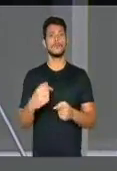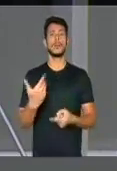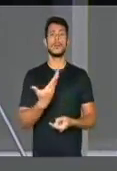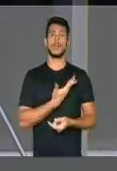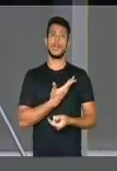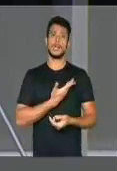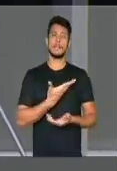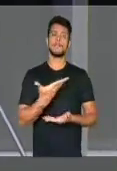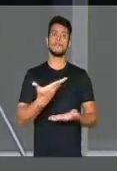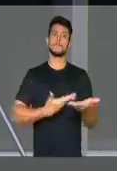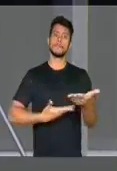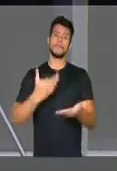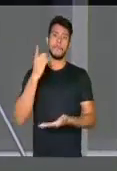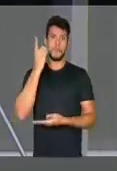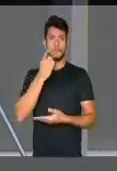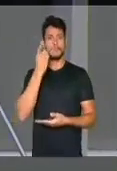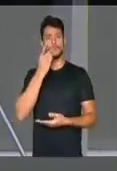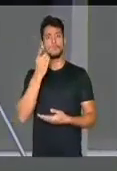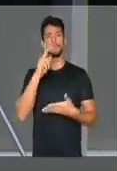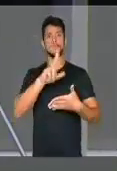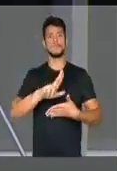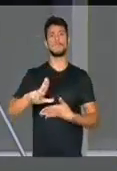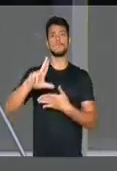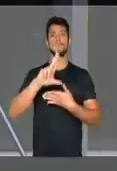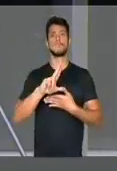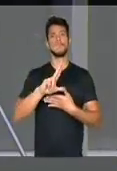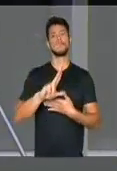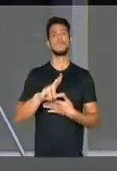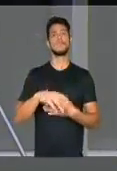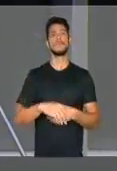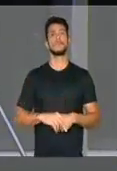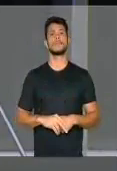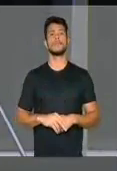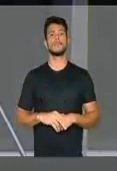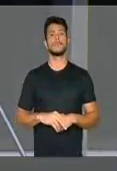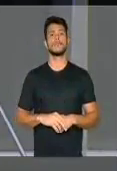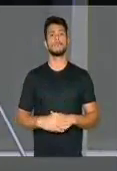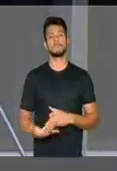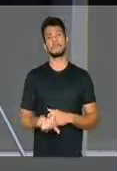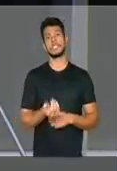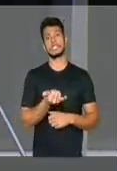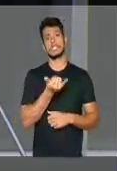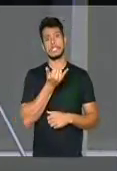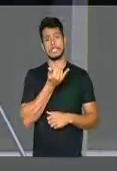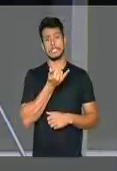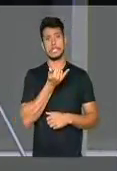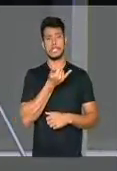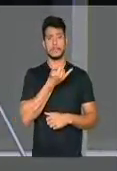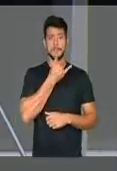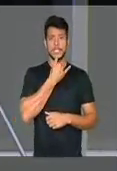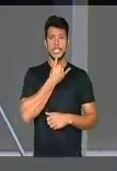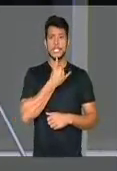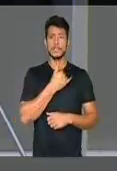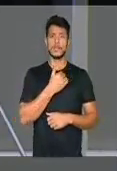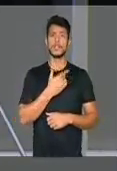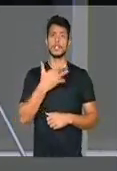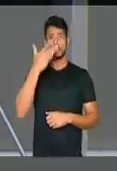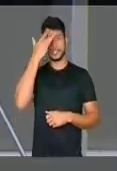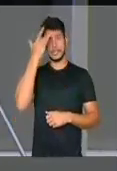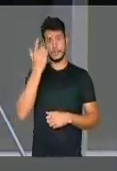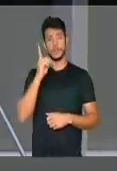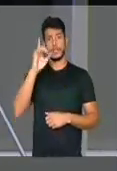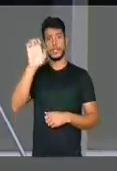os povos da América Latina na defesa dos direitos da humanidade. Lamento que os eurodeputados tenham vindo